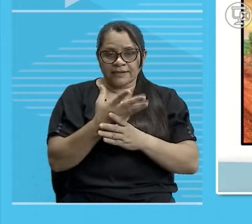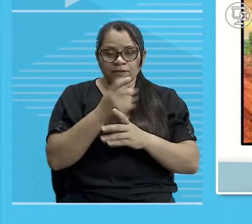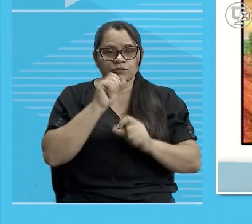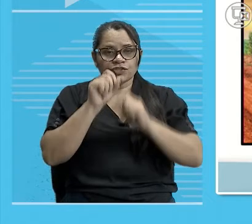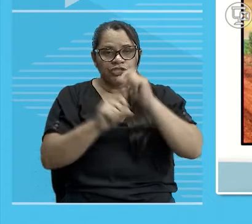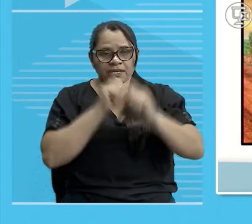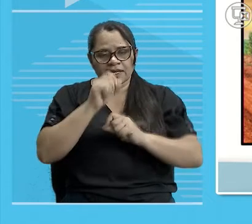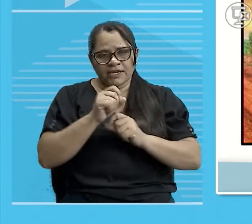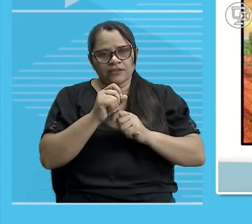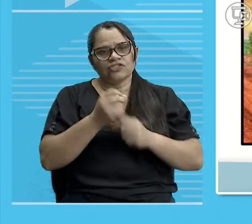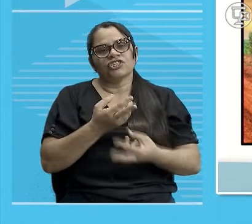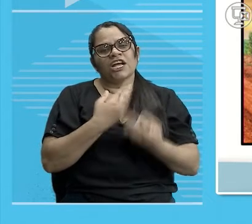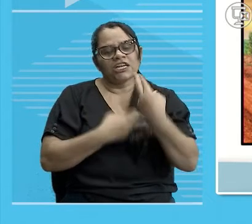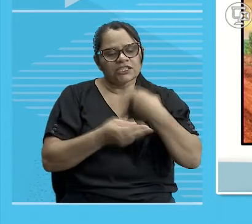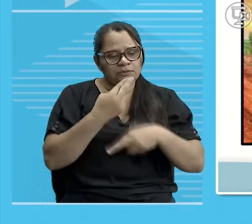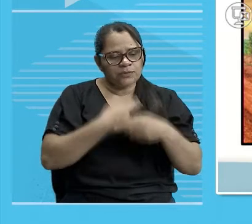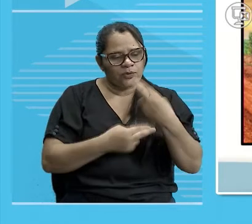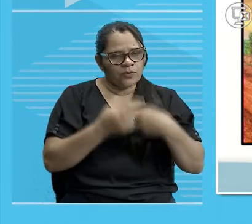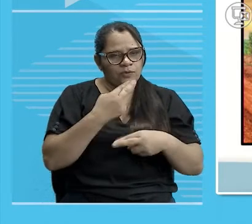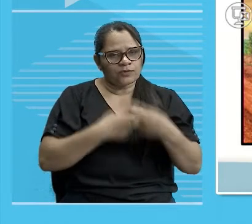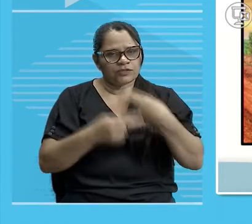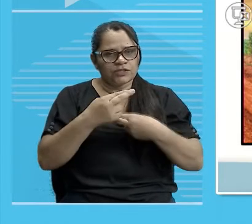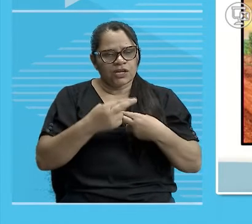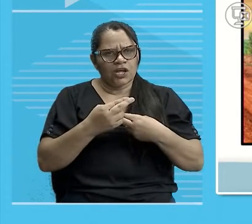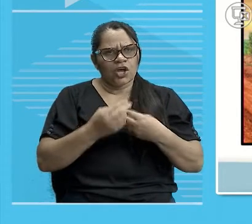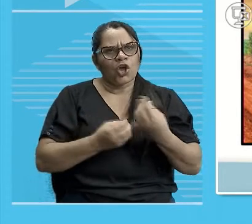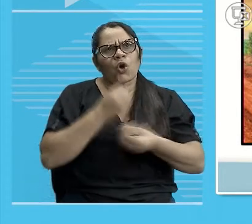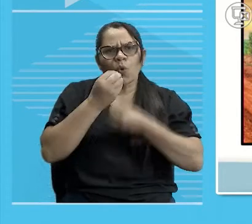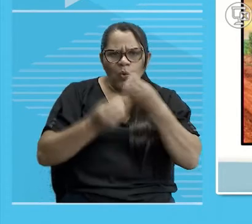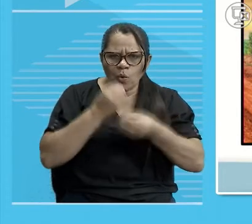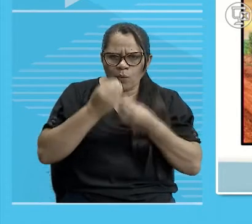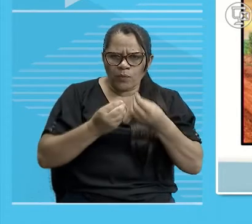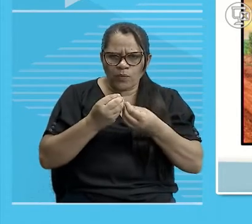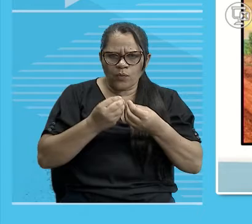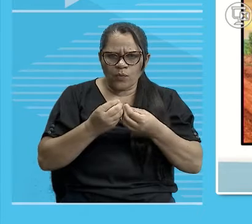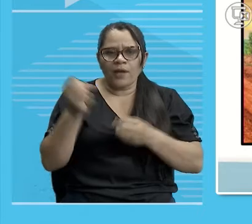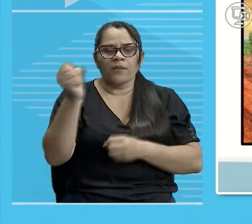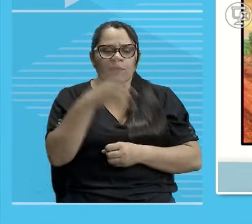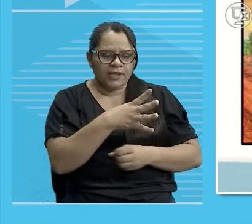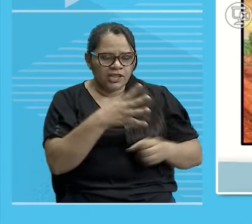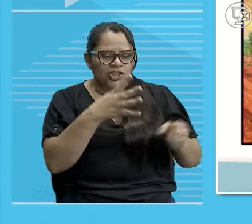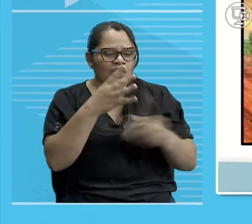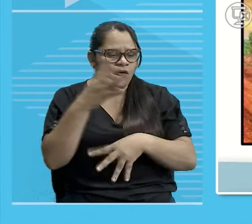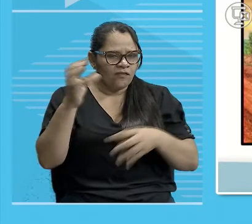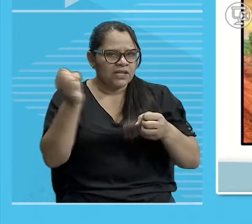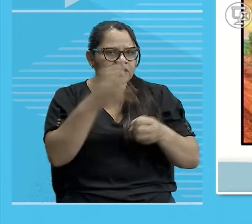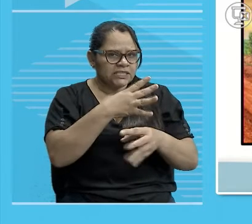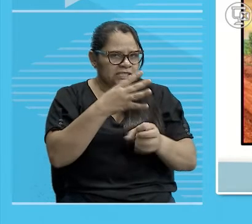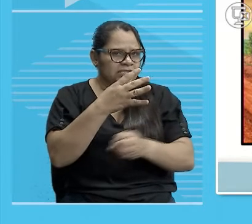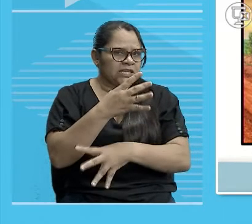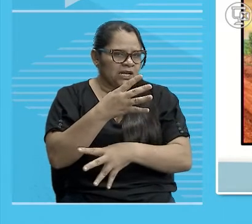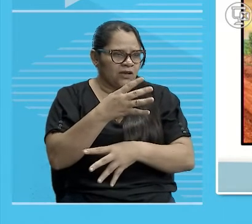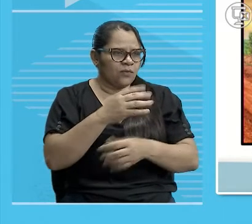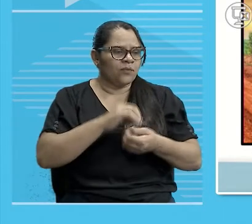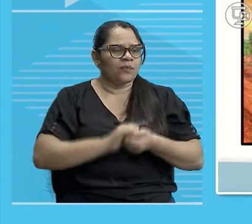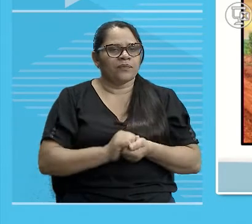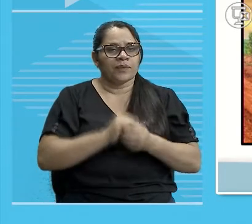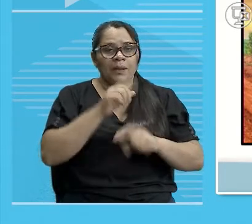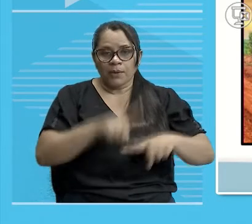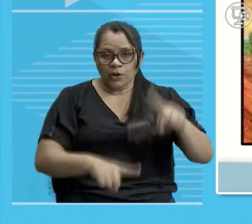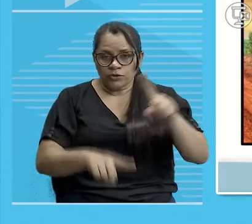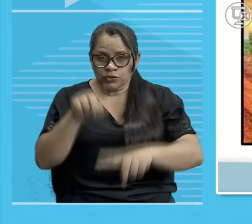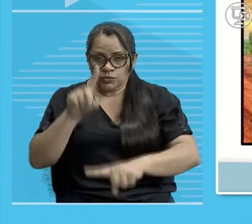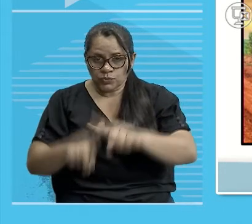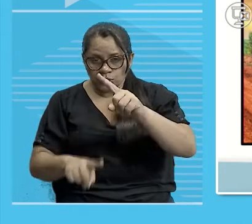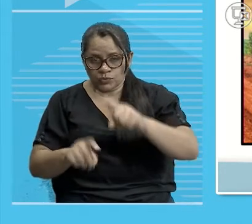novas soluções uma nova solução que é é uma inovação tá produtos de